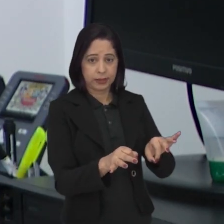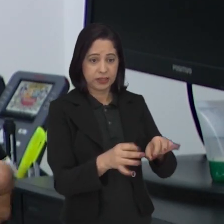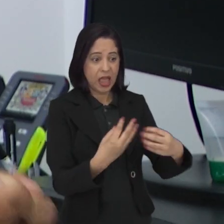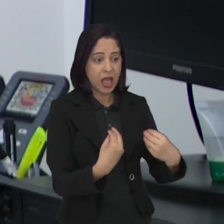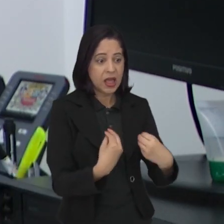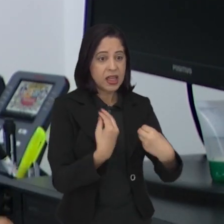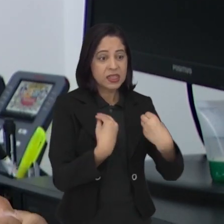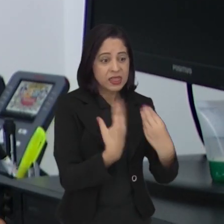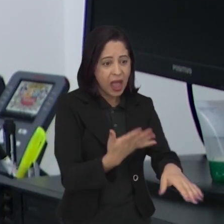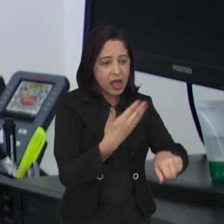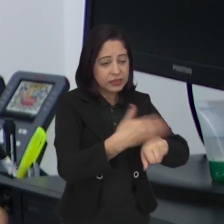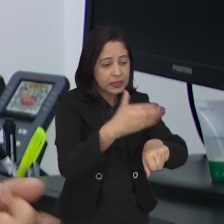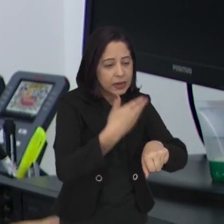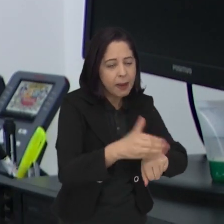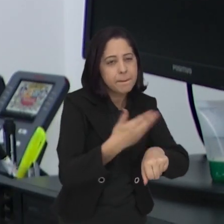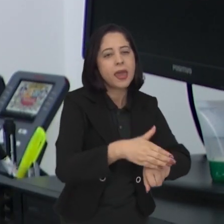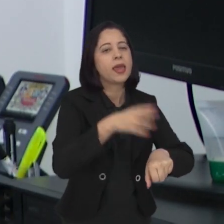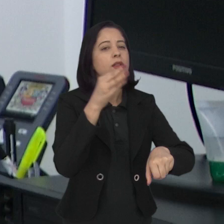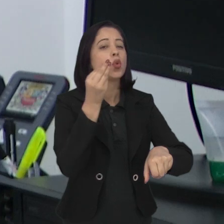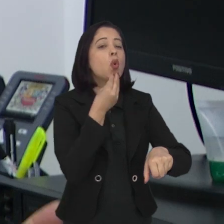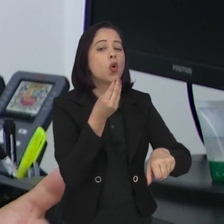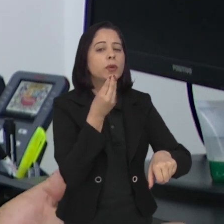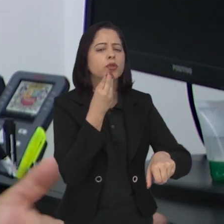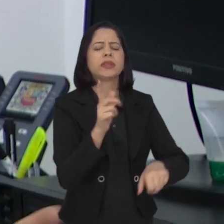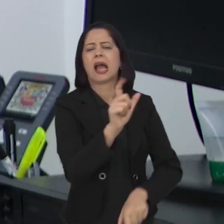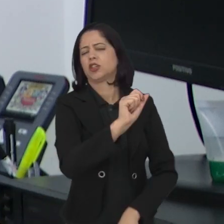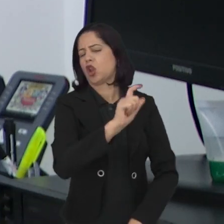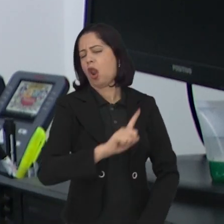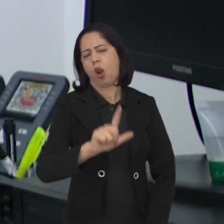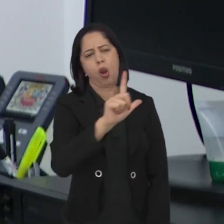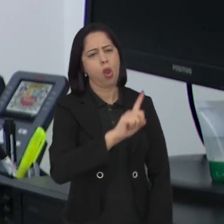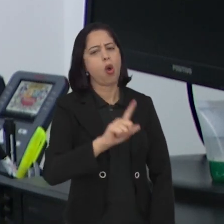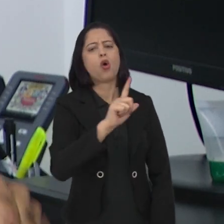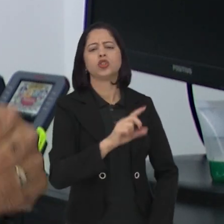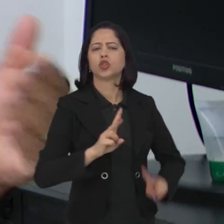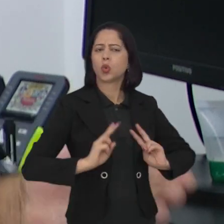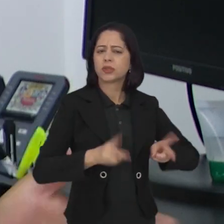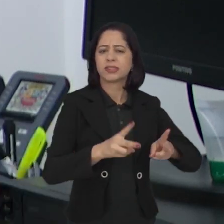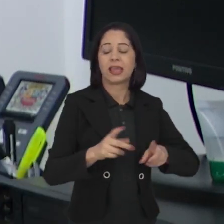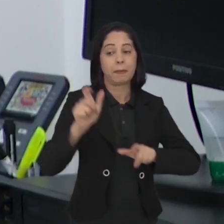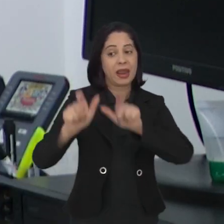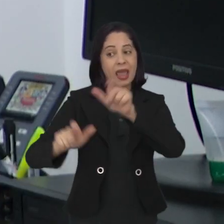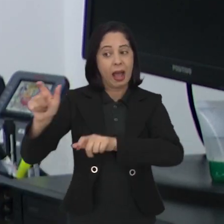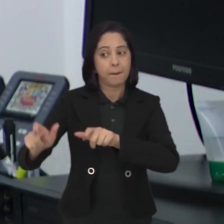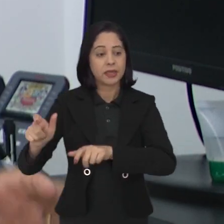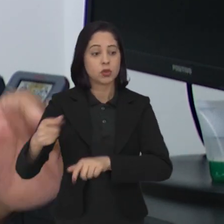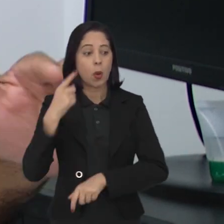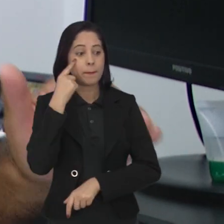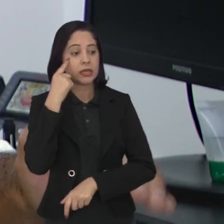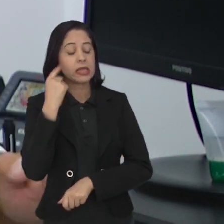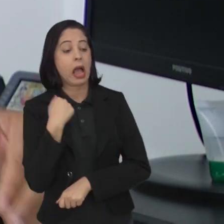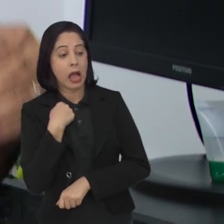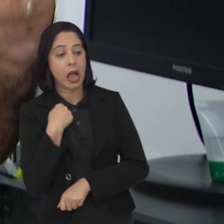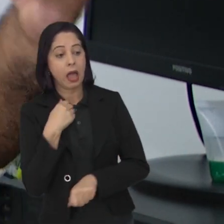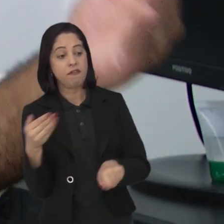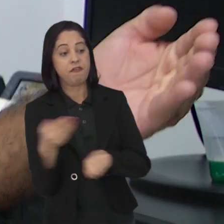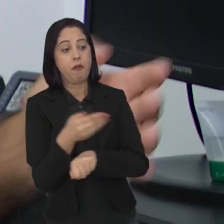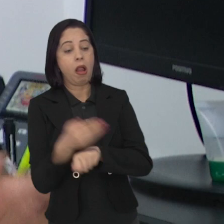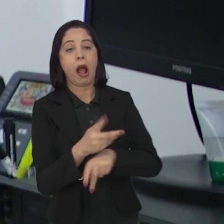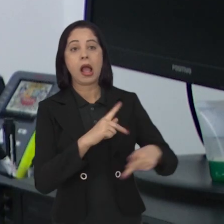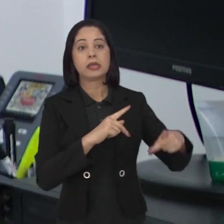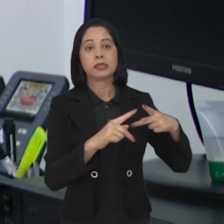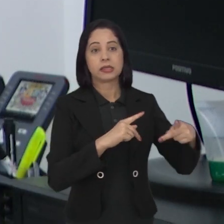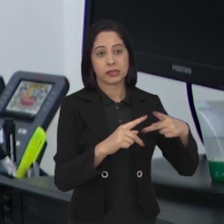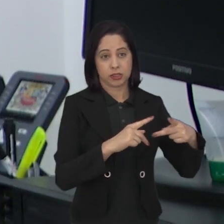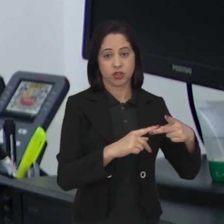dar treinamento, dar oportunidade para os atletas, sem dúvida nenhuma, vai atrair cada vez mais pessoas e muito mais elevado